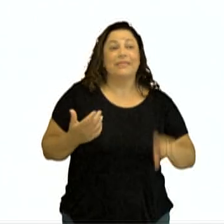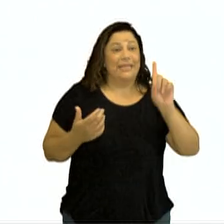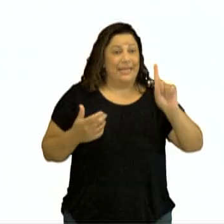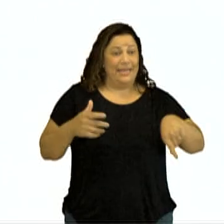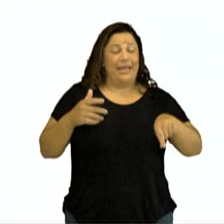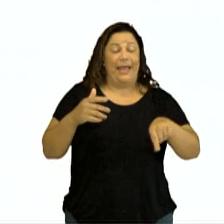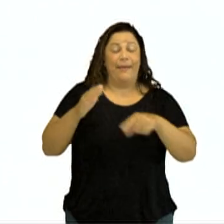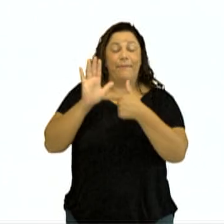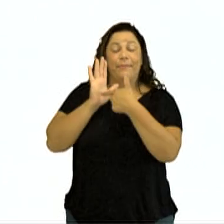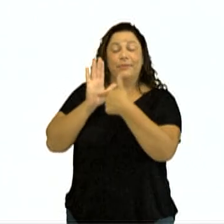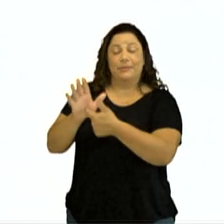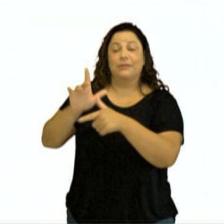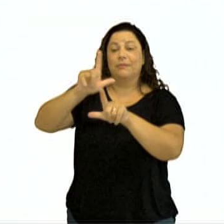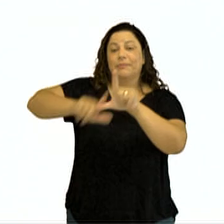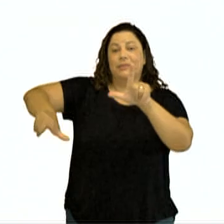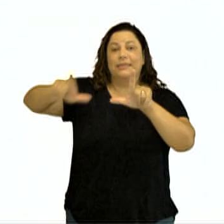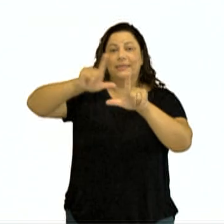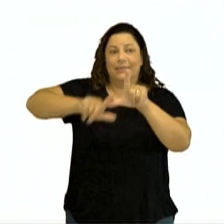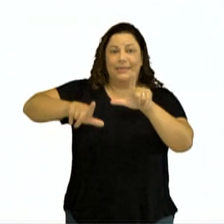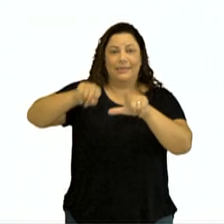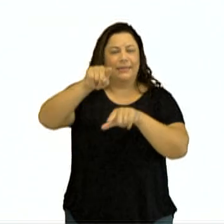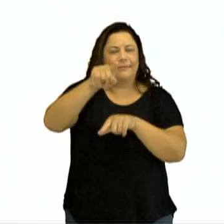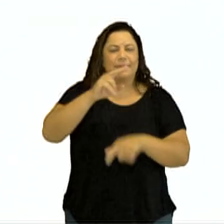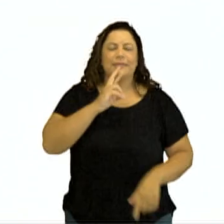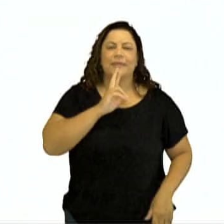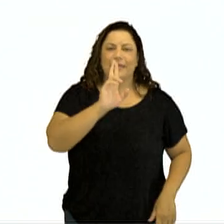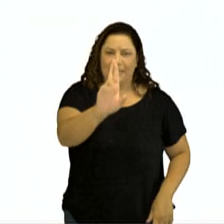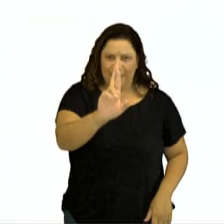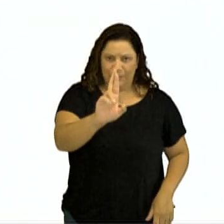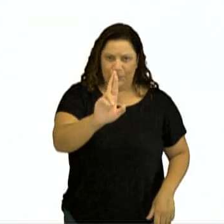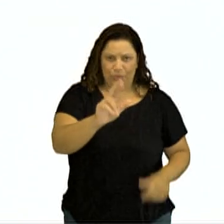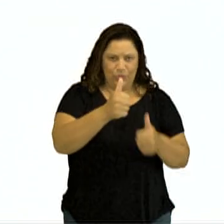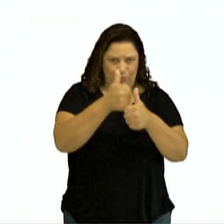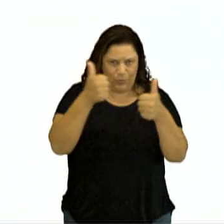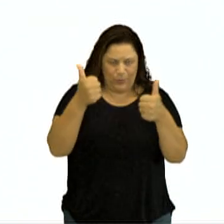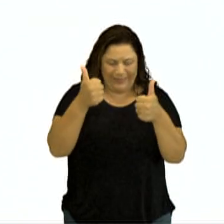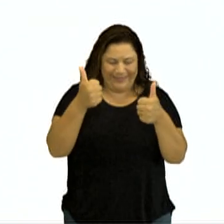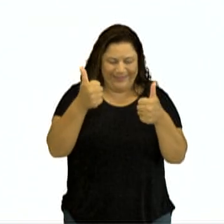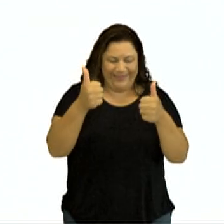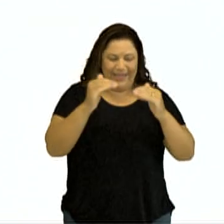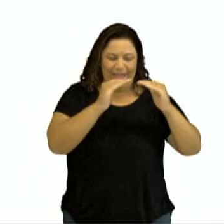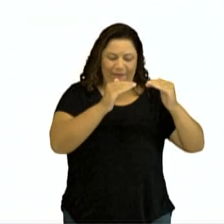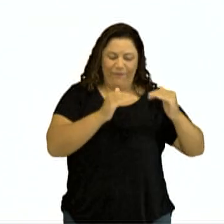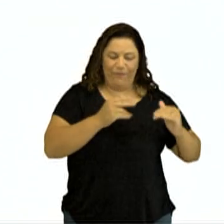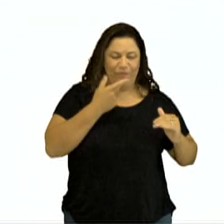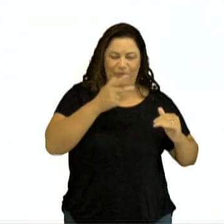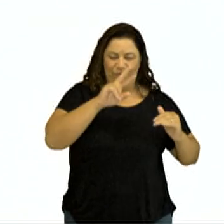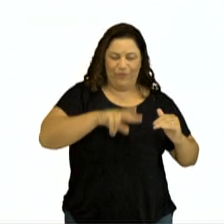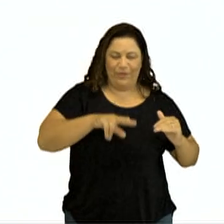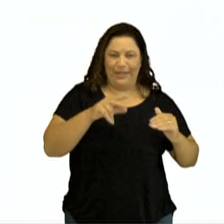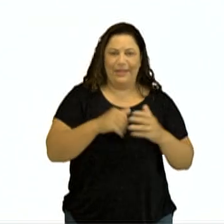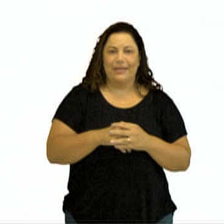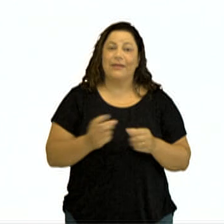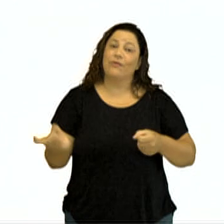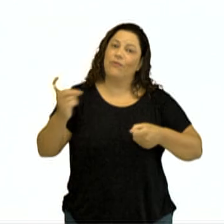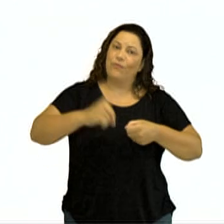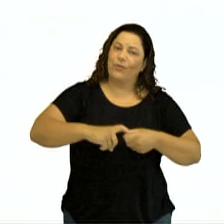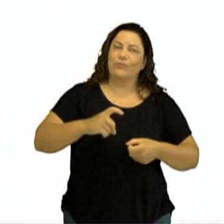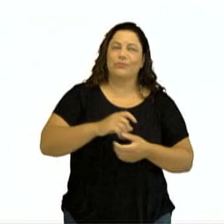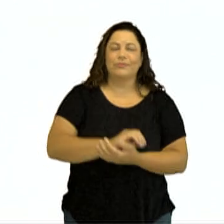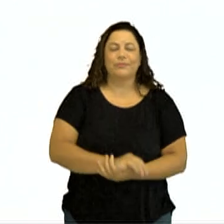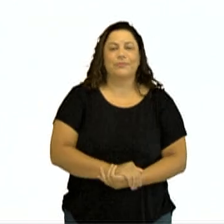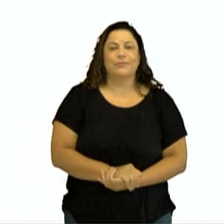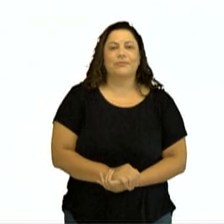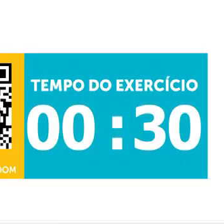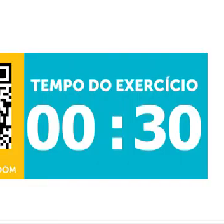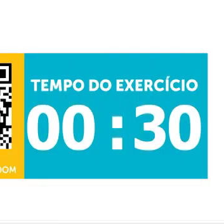pela letra. Vou deixar para vocês responderem, tá bom? Não vou dar nem as alternativas, eu não vou acabar respondendo. Eu volto em 1 minuto.